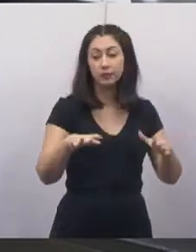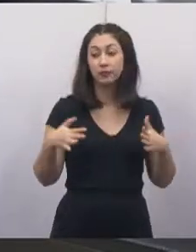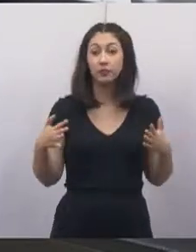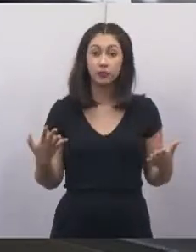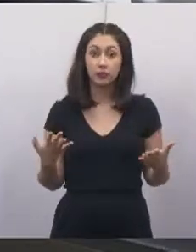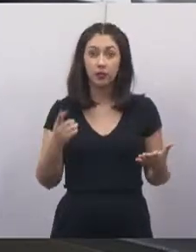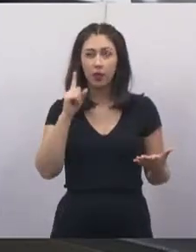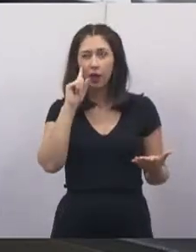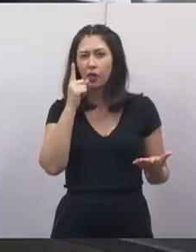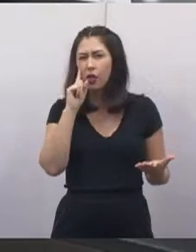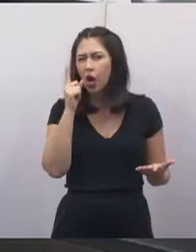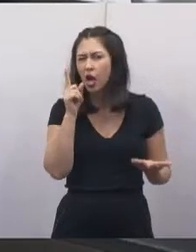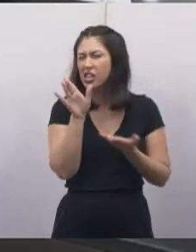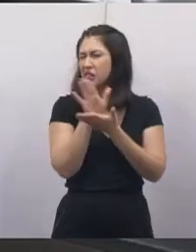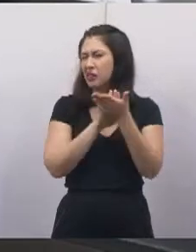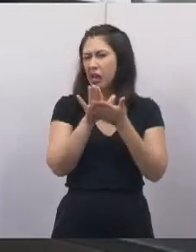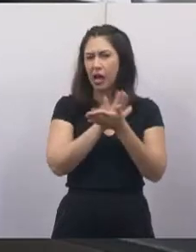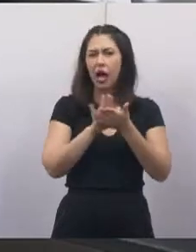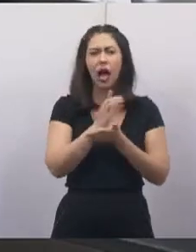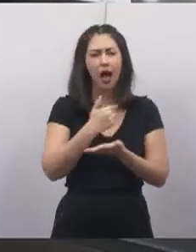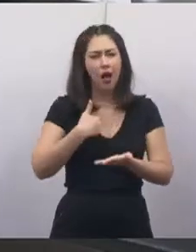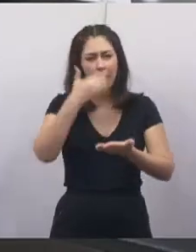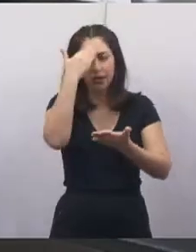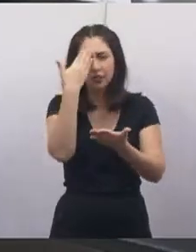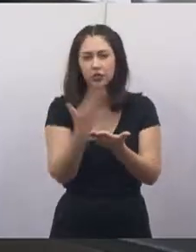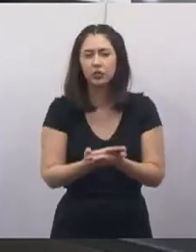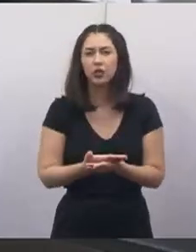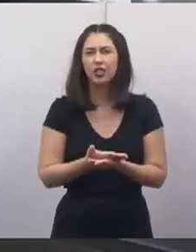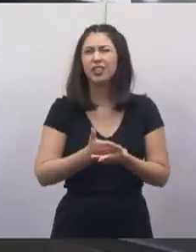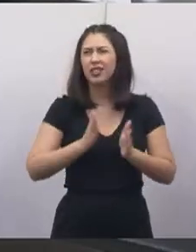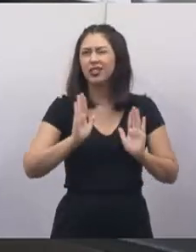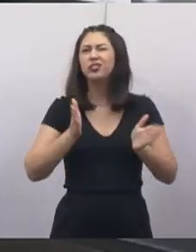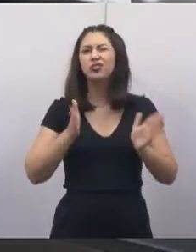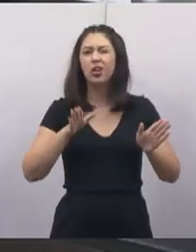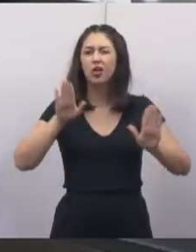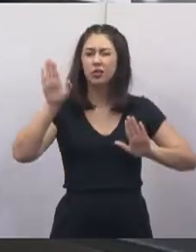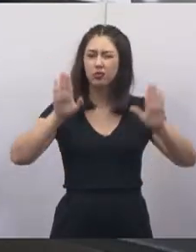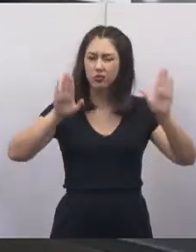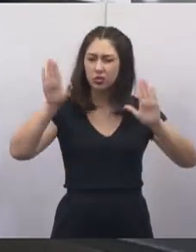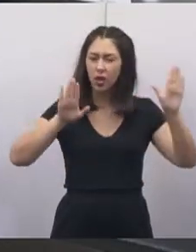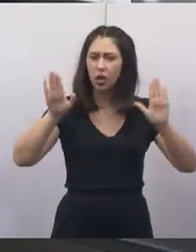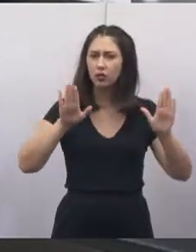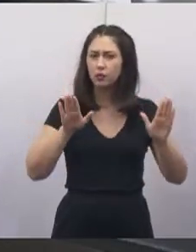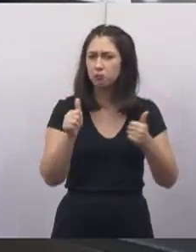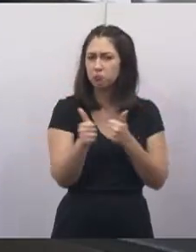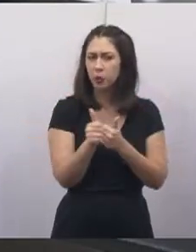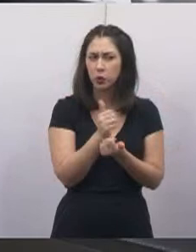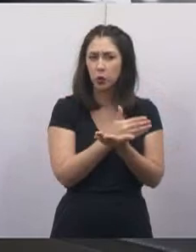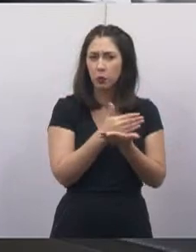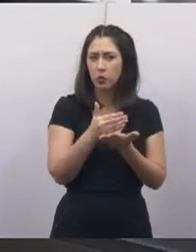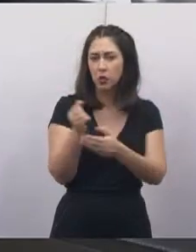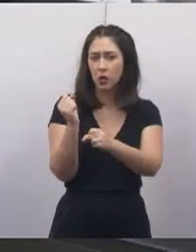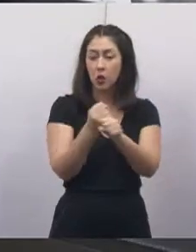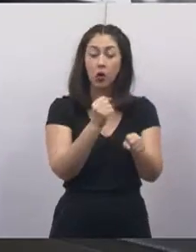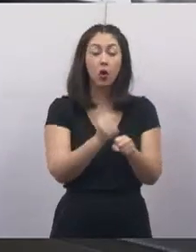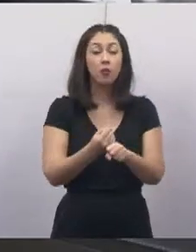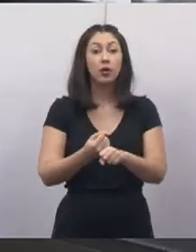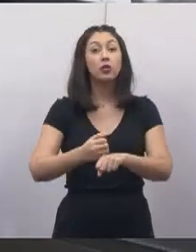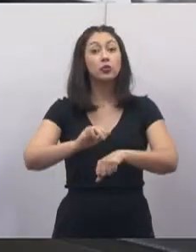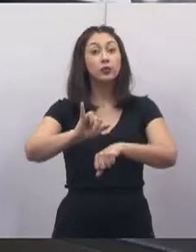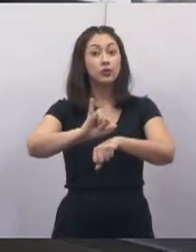eu não tenho dúvida, não é, que em pouco tempo já está licitado, acho que já vai estar para iniciar as obras, o centro da cidade de